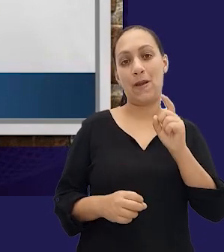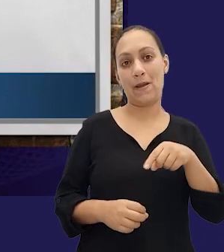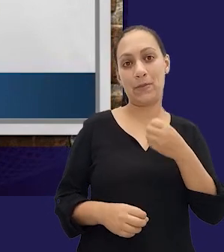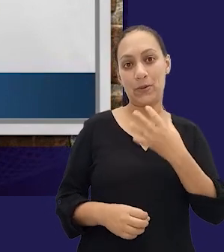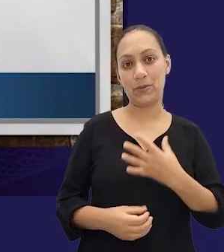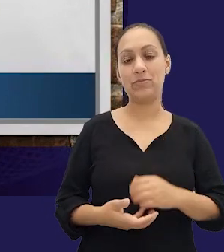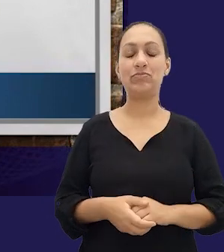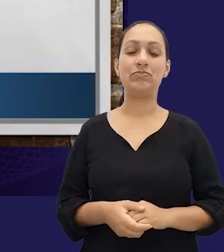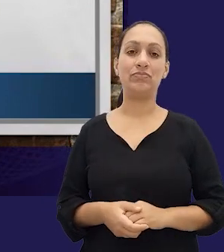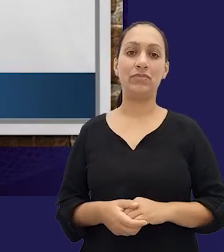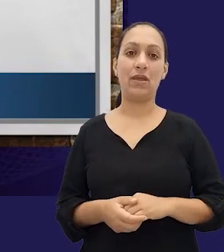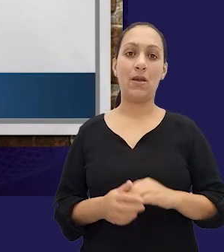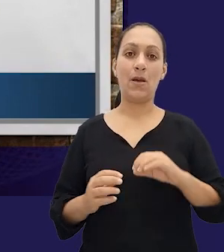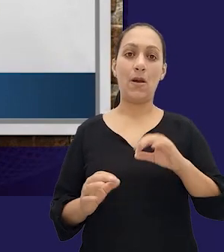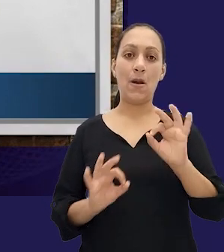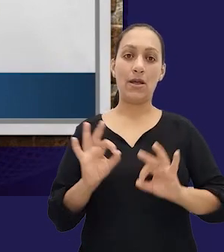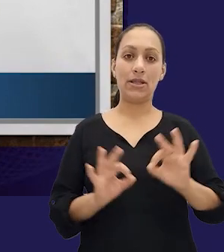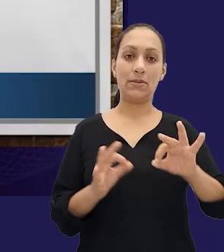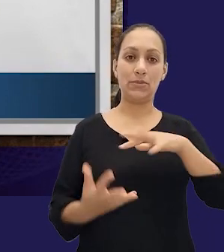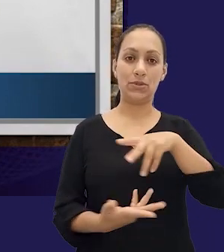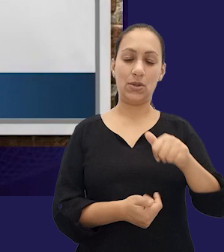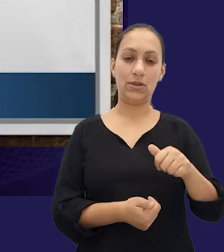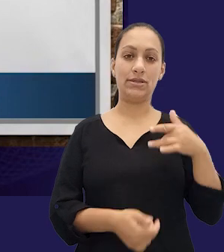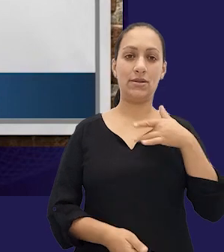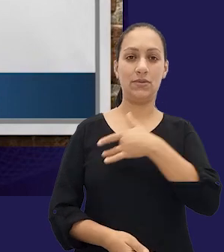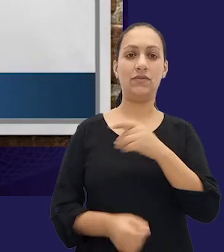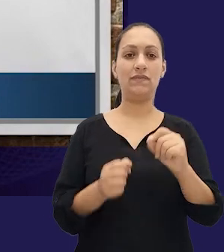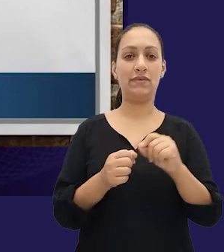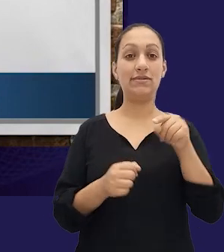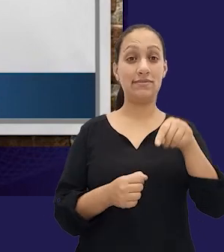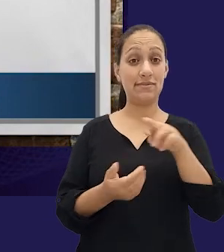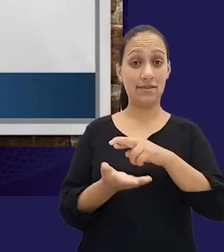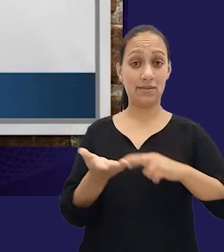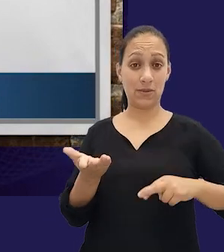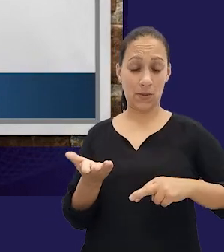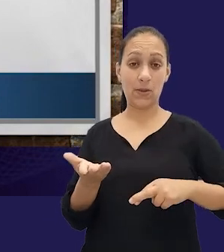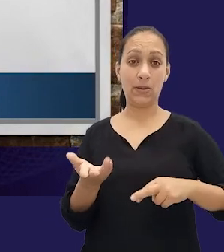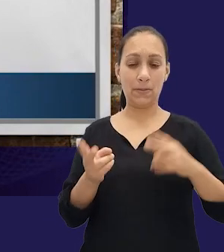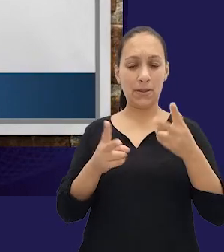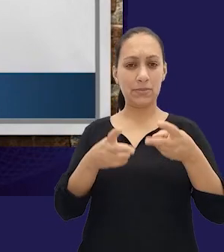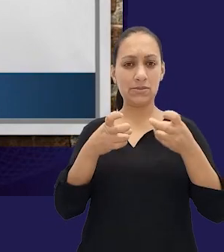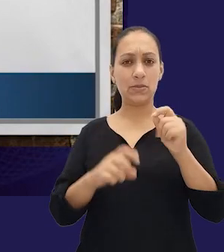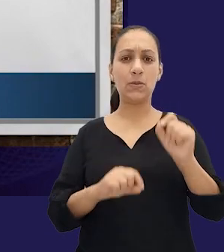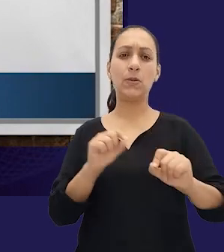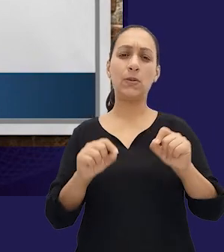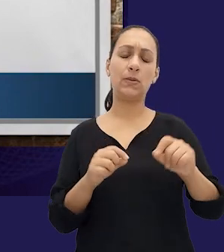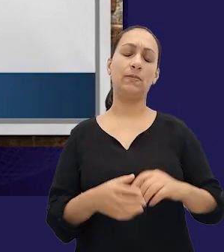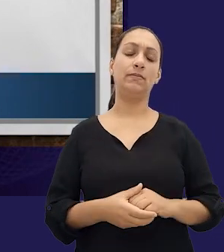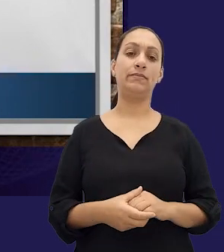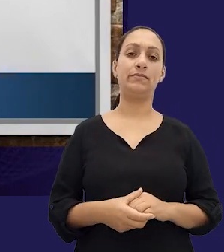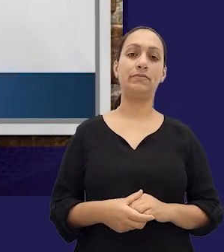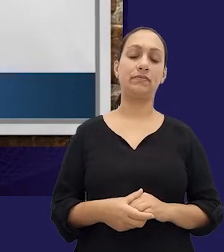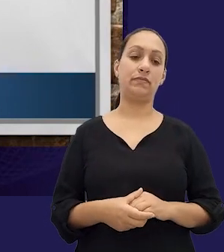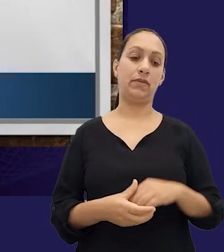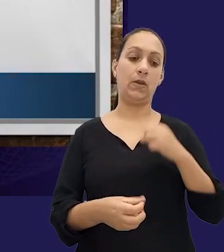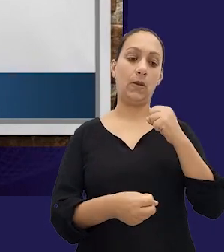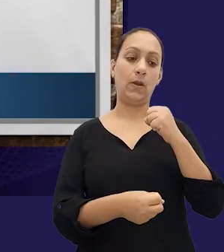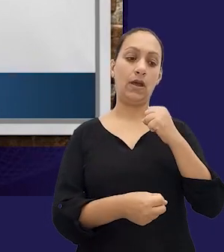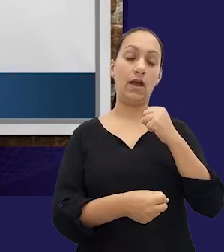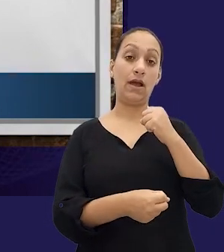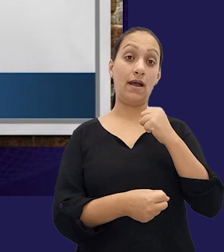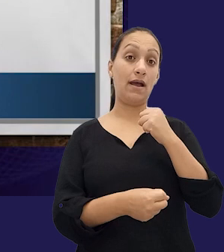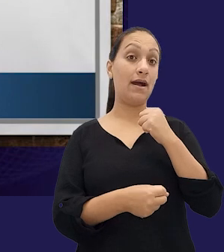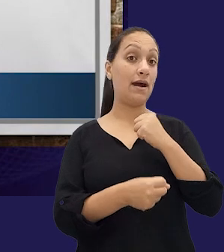A Organização Mundial da Saúde também fez, né, nesse relatório, uma percepção de que em